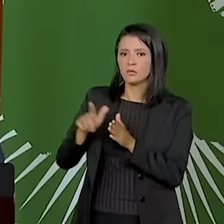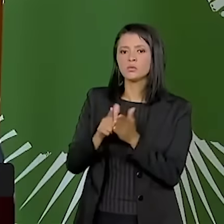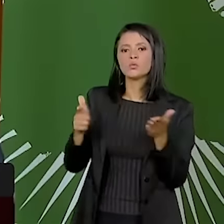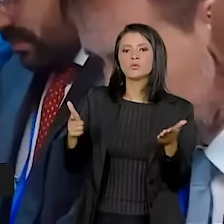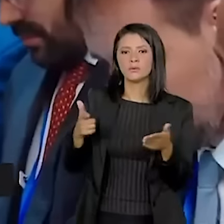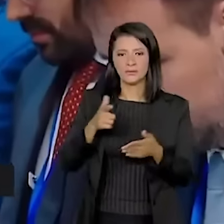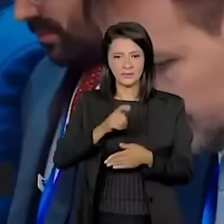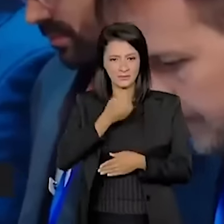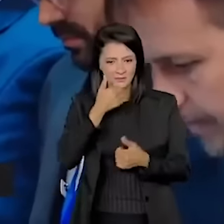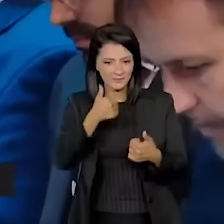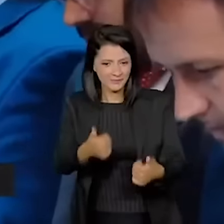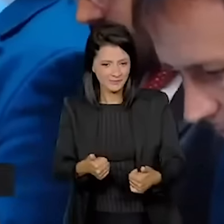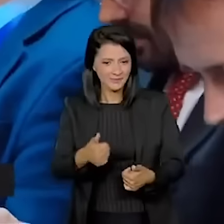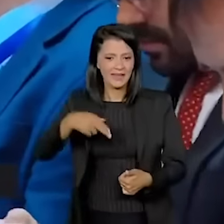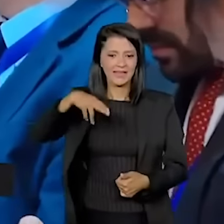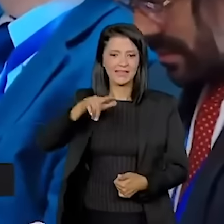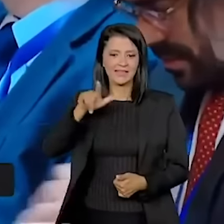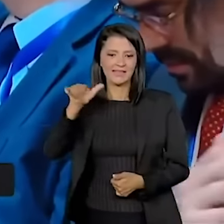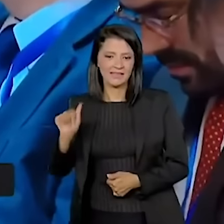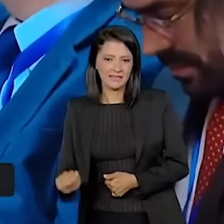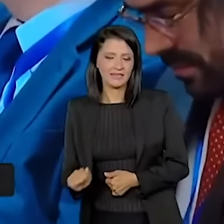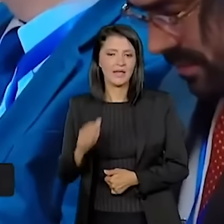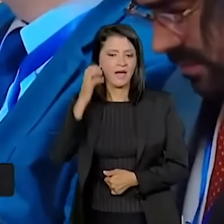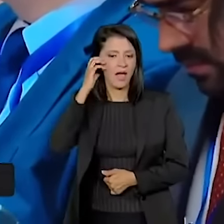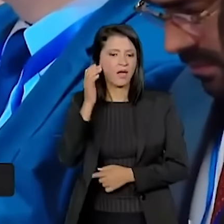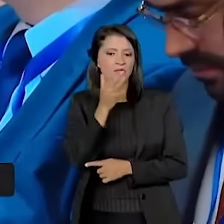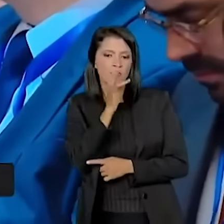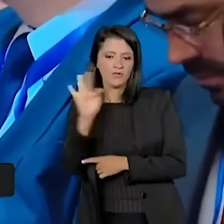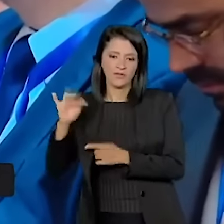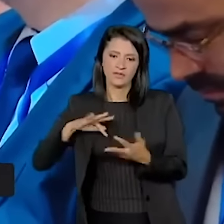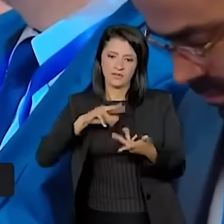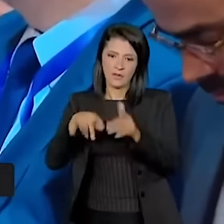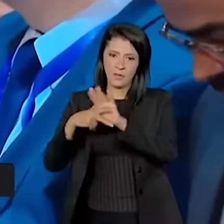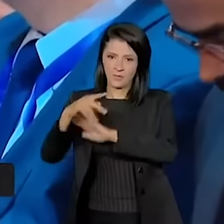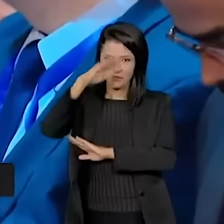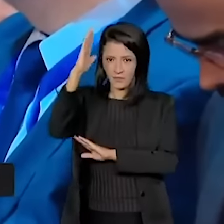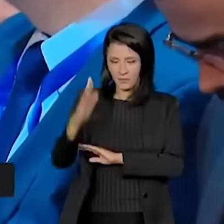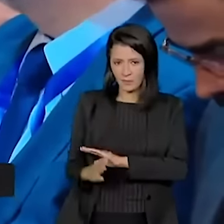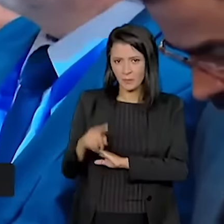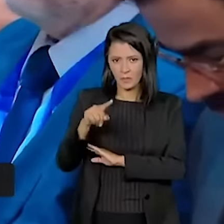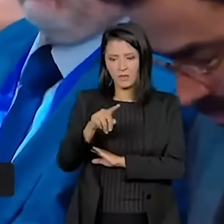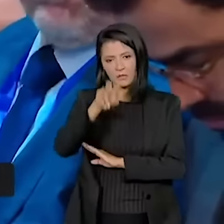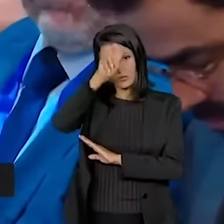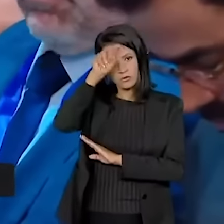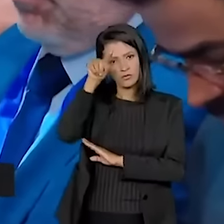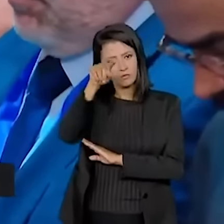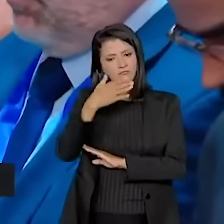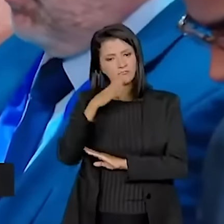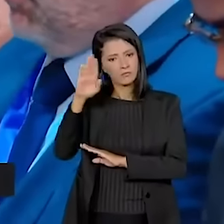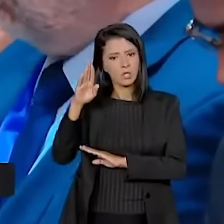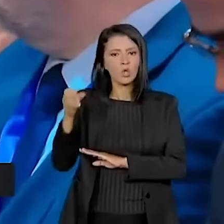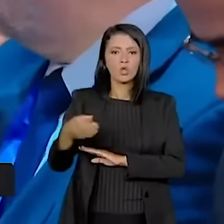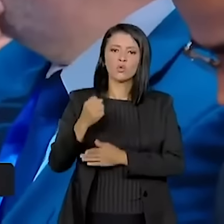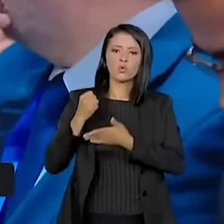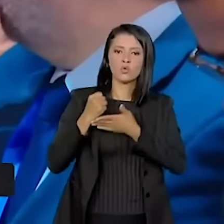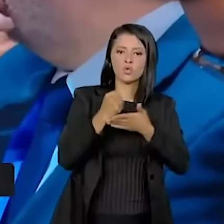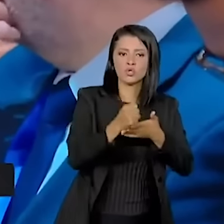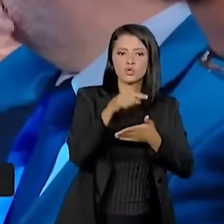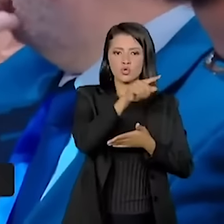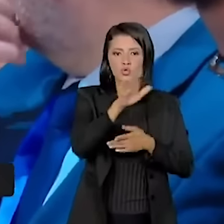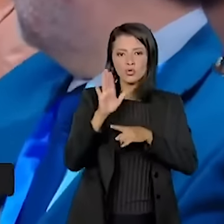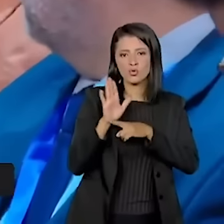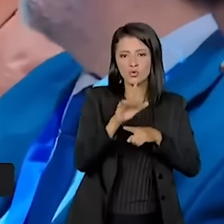bem, presidente. Lúcia Miesel, da Rádio França Internacional, para o Brasil. No Egito, o senhor prometeu uma nova ajuda para a agência de